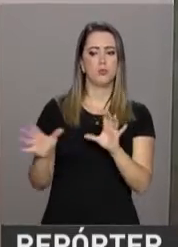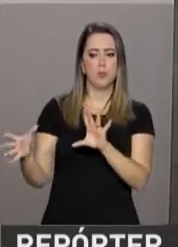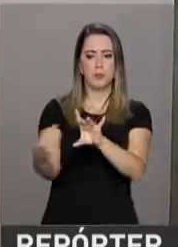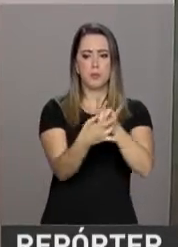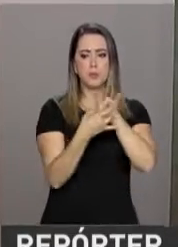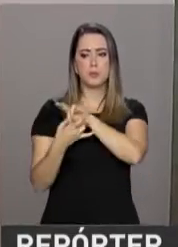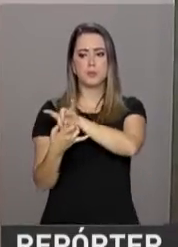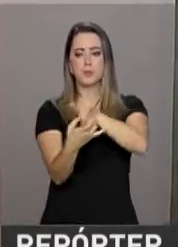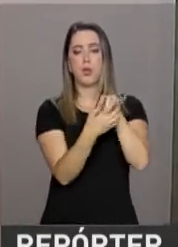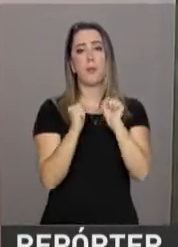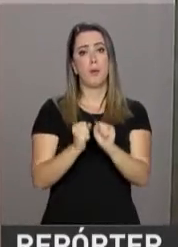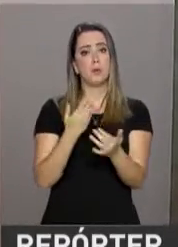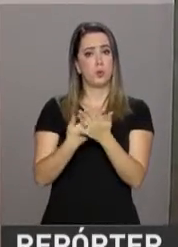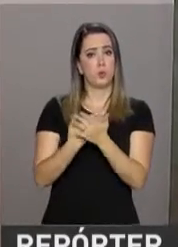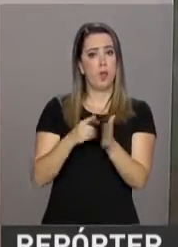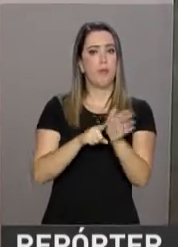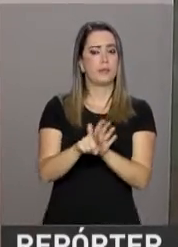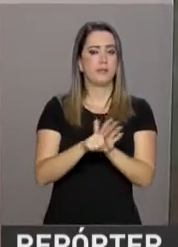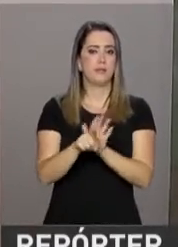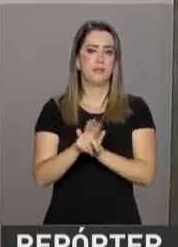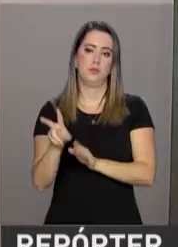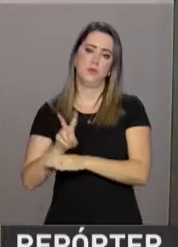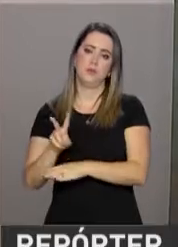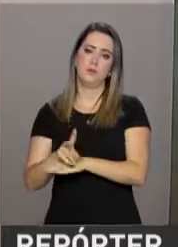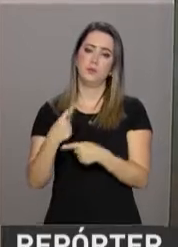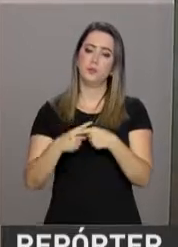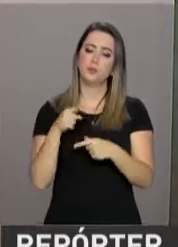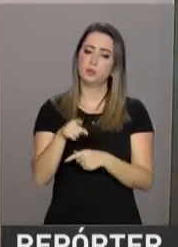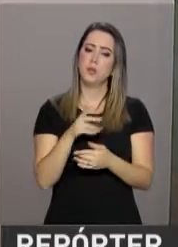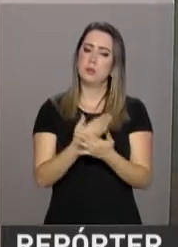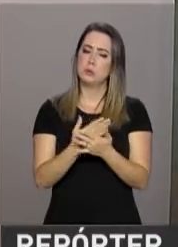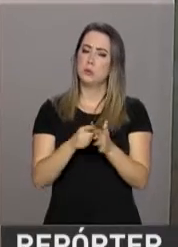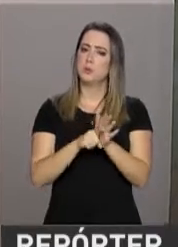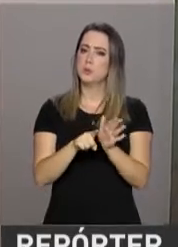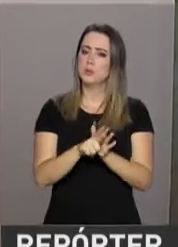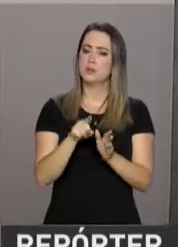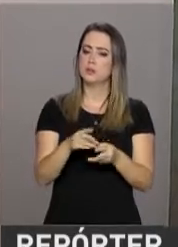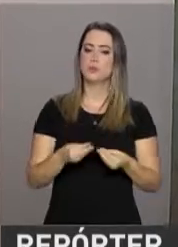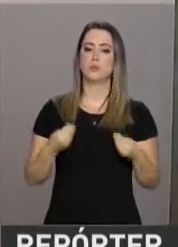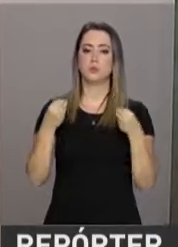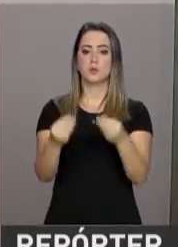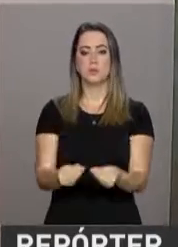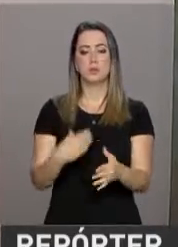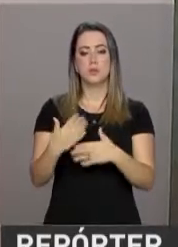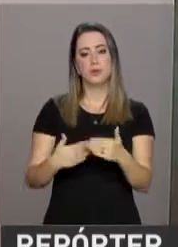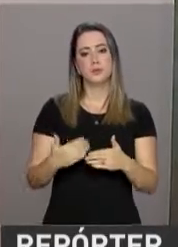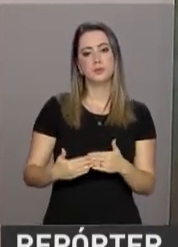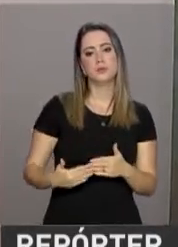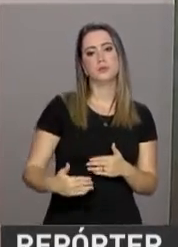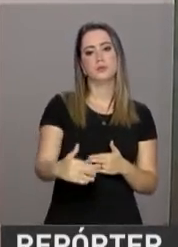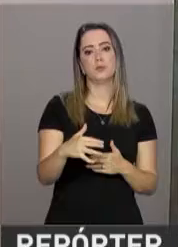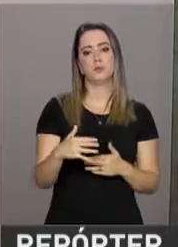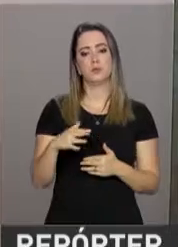pesquisas que contribuam para a defesa porque são essas pesquisas que tem garantido ao longo desse tempo